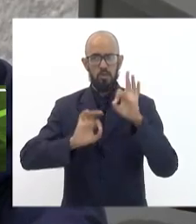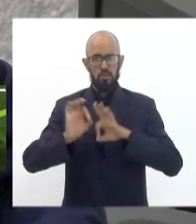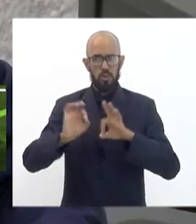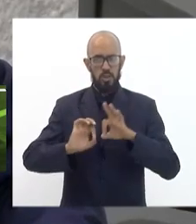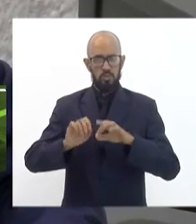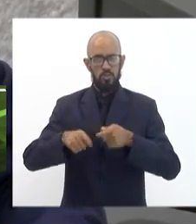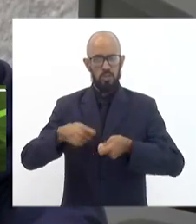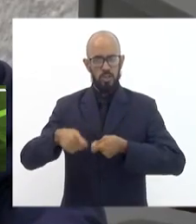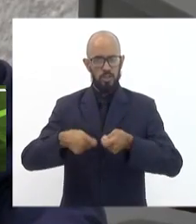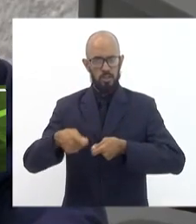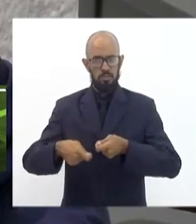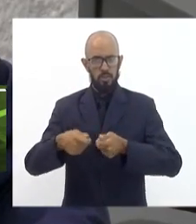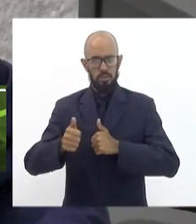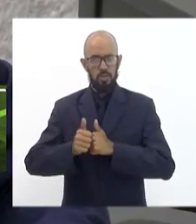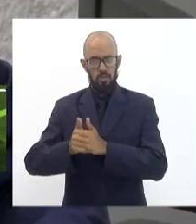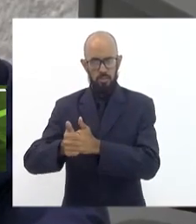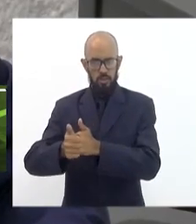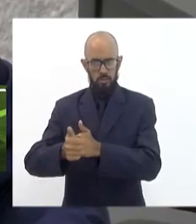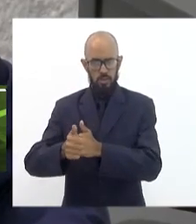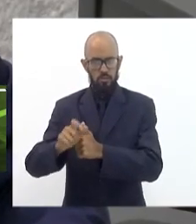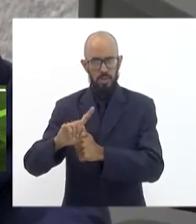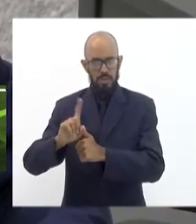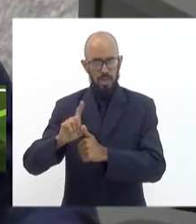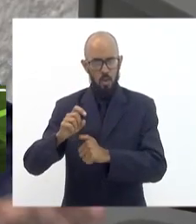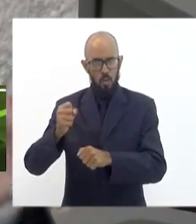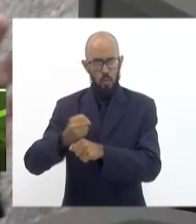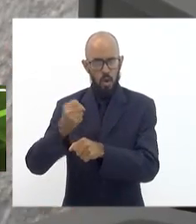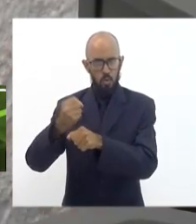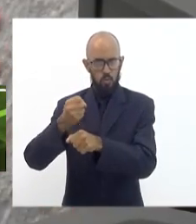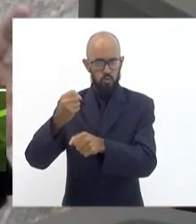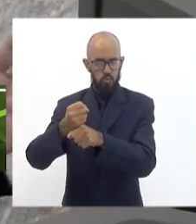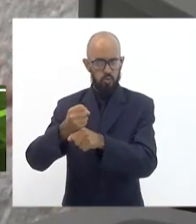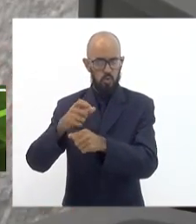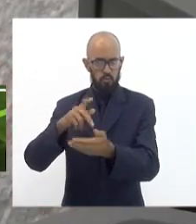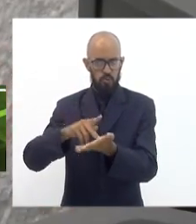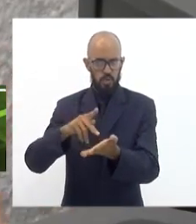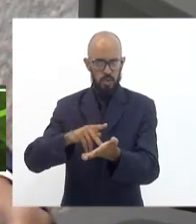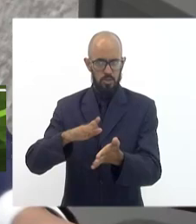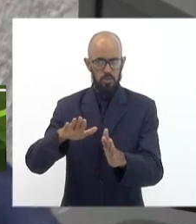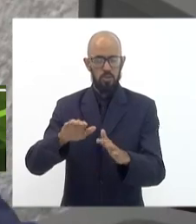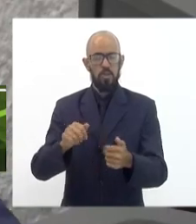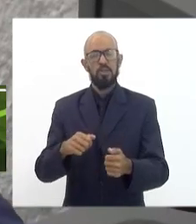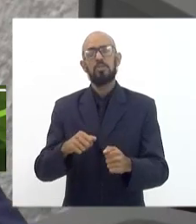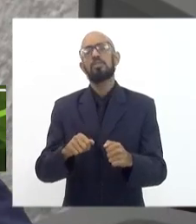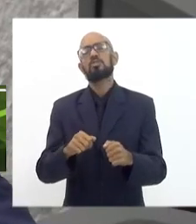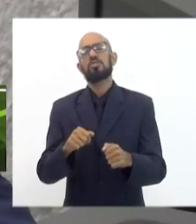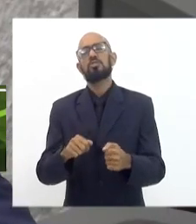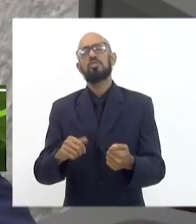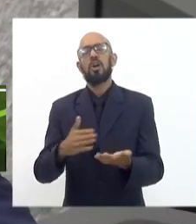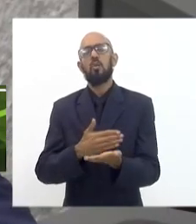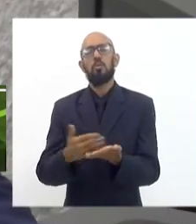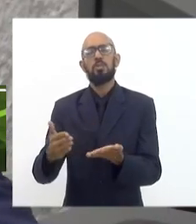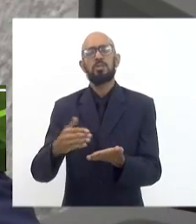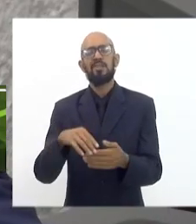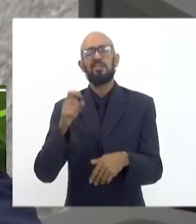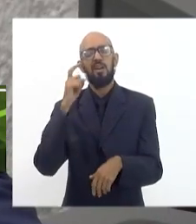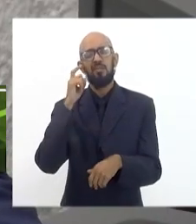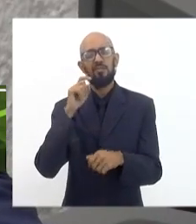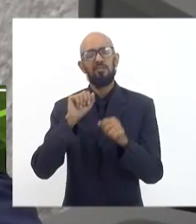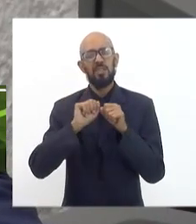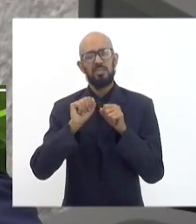acompanhamento não execução de obra bom então a gente tá chegando aonde a gente imaginava curso de